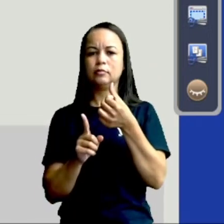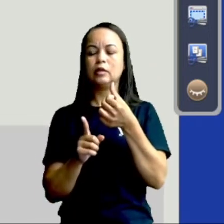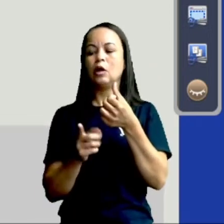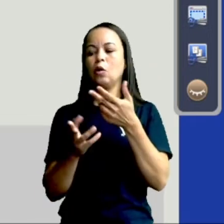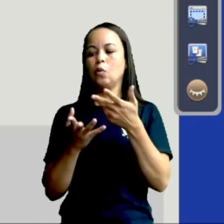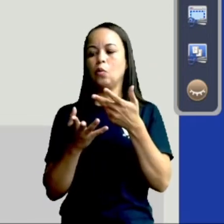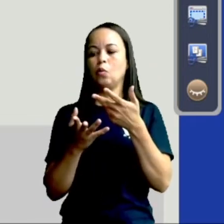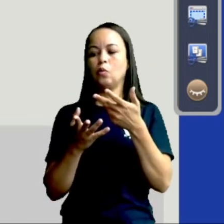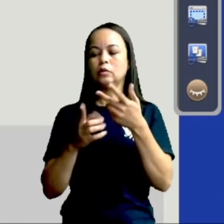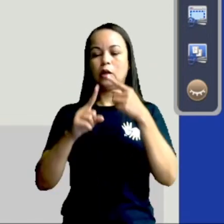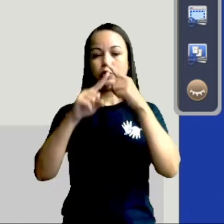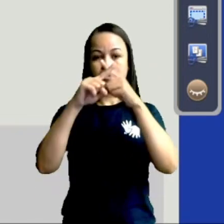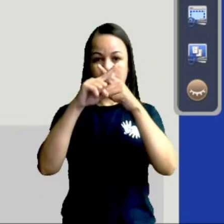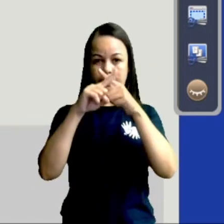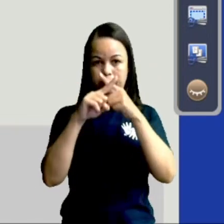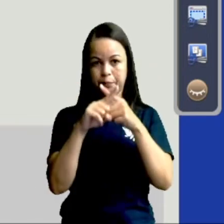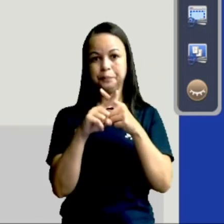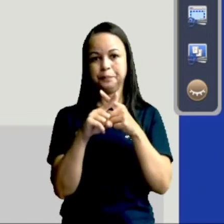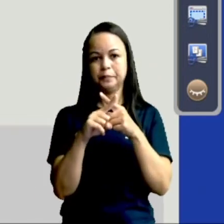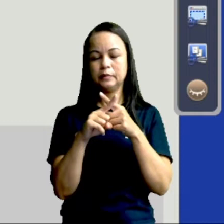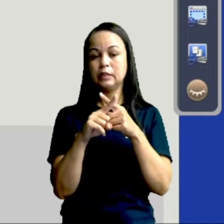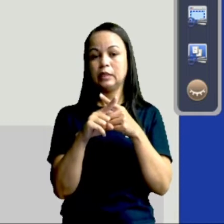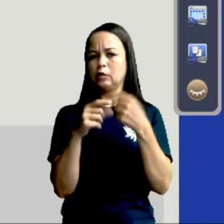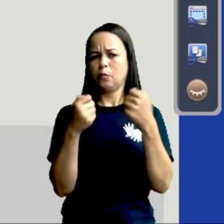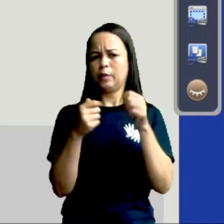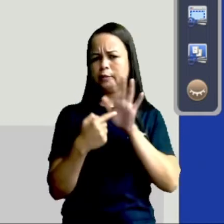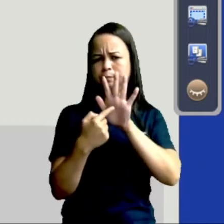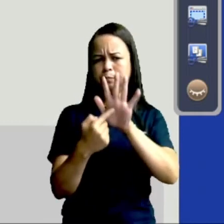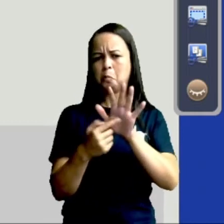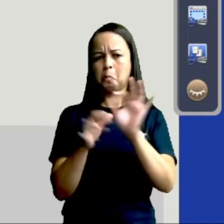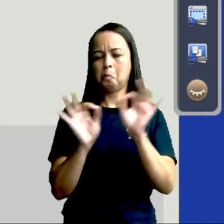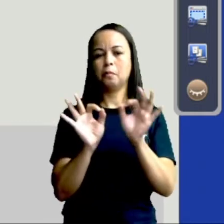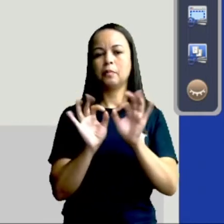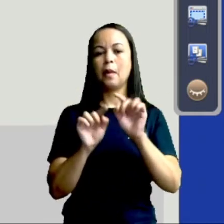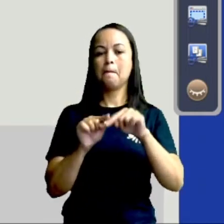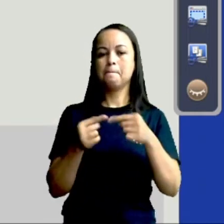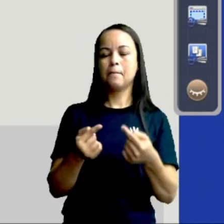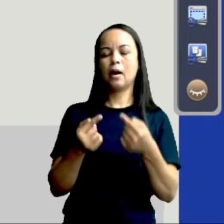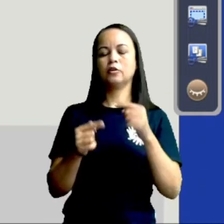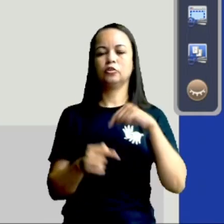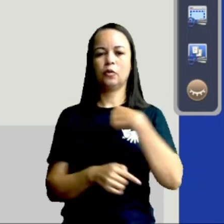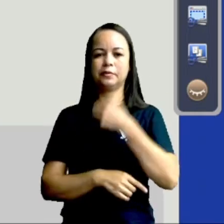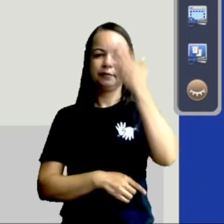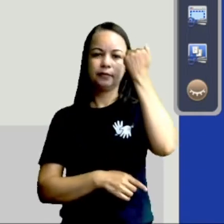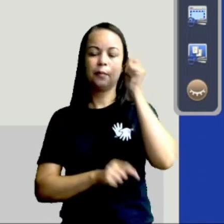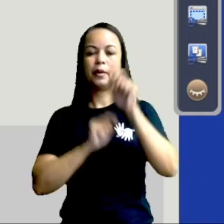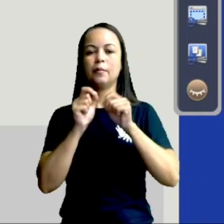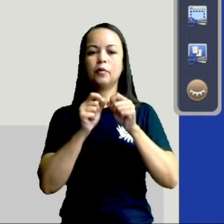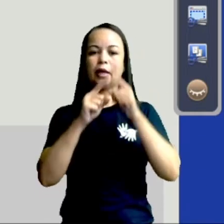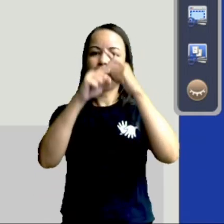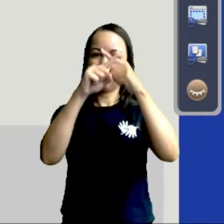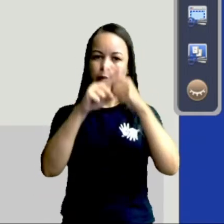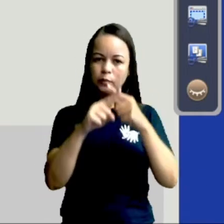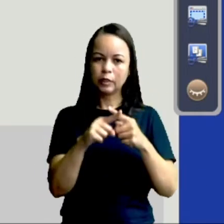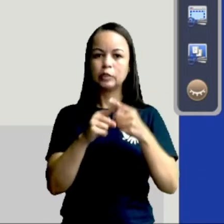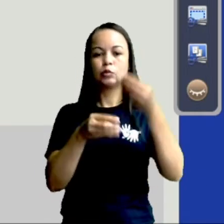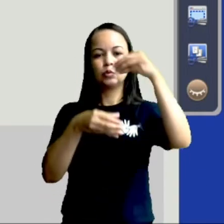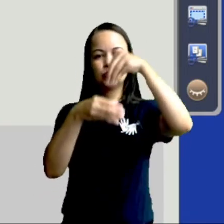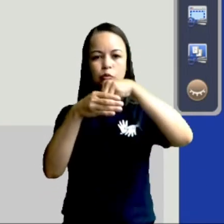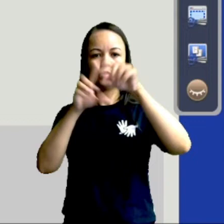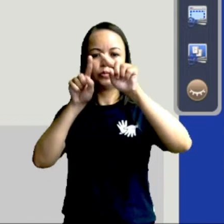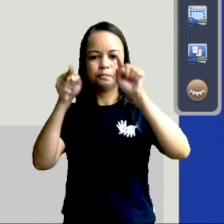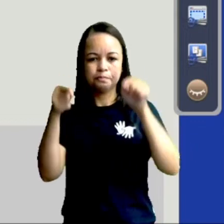de multiplicação, né? Que não precisa ser escrito, mas a gente sabe que essa parcela de fora está multiplicando tudo que está